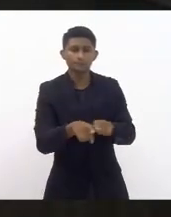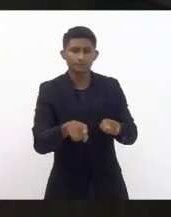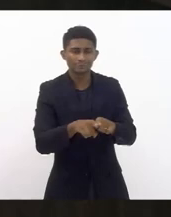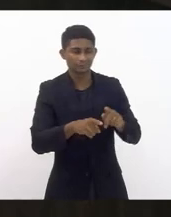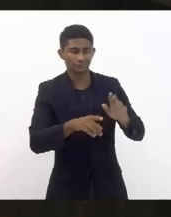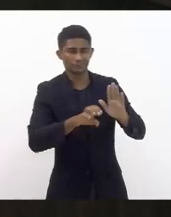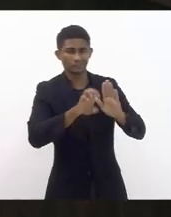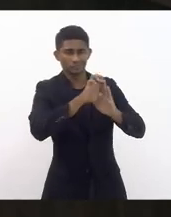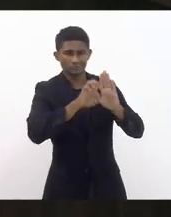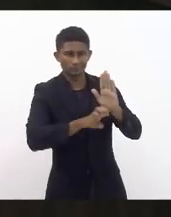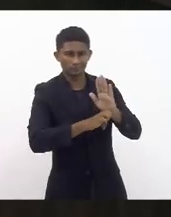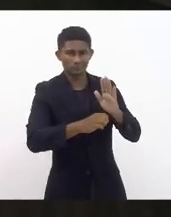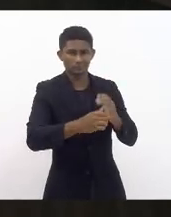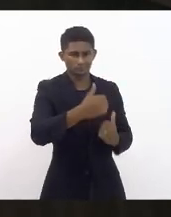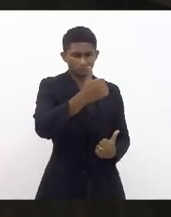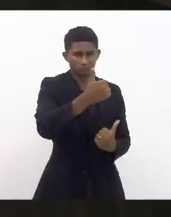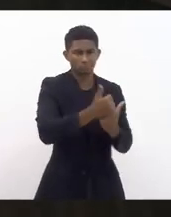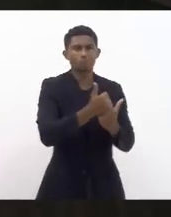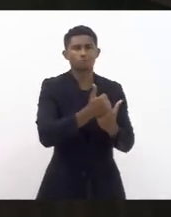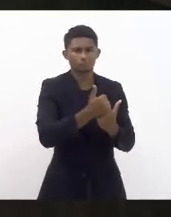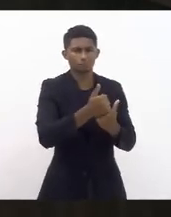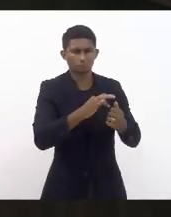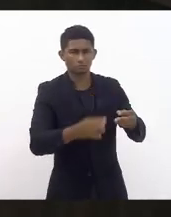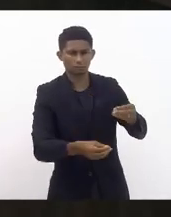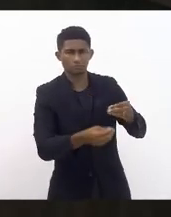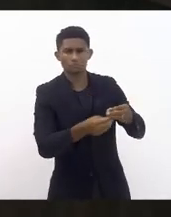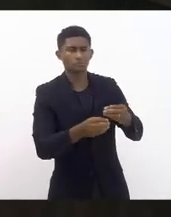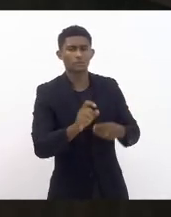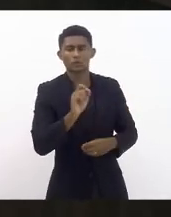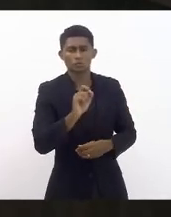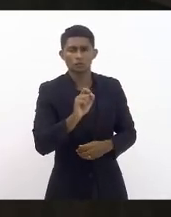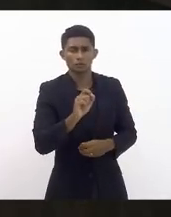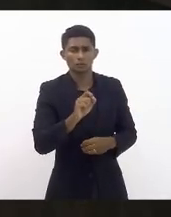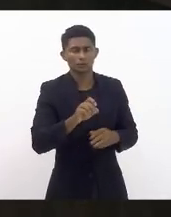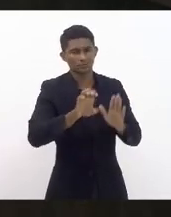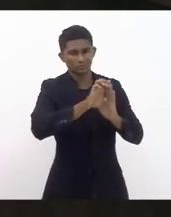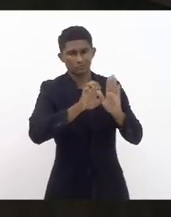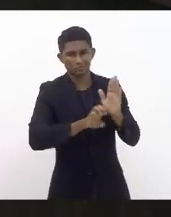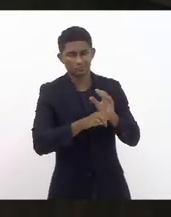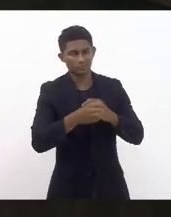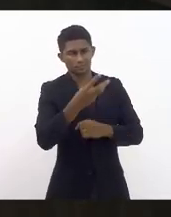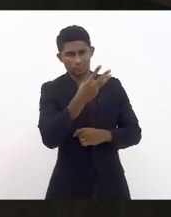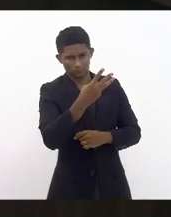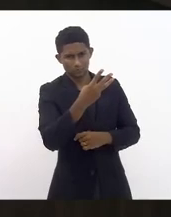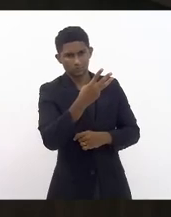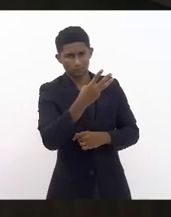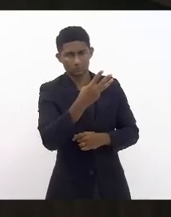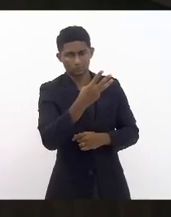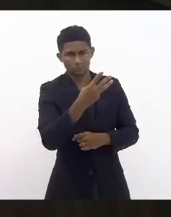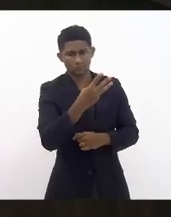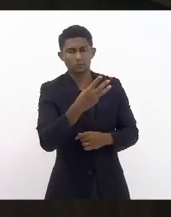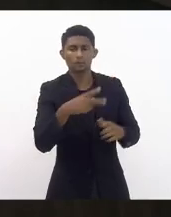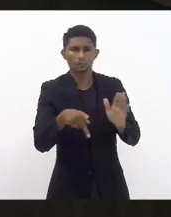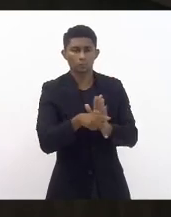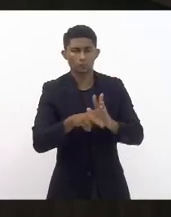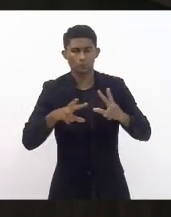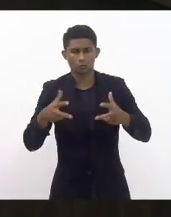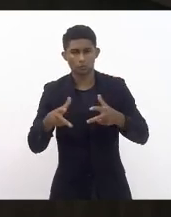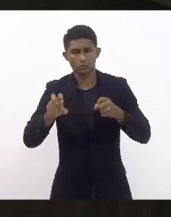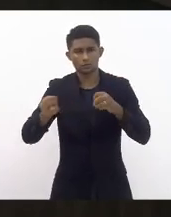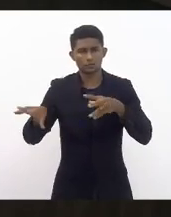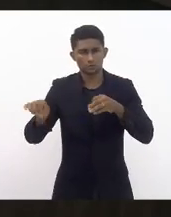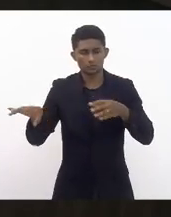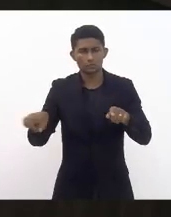com subemenda aglutinativa às emendas número 3 da Comissão de Educação